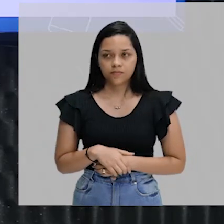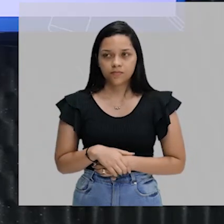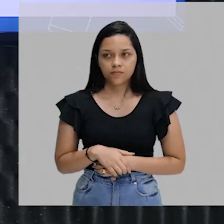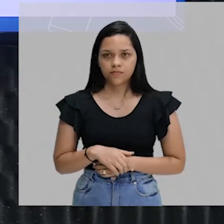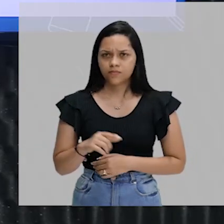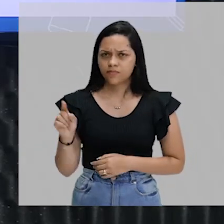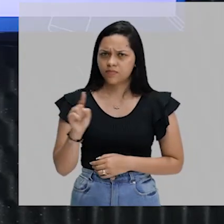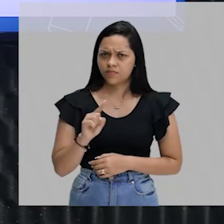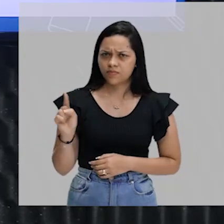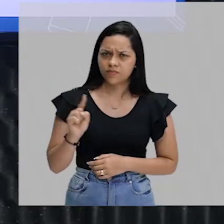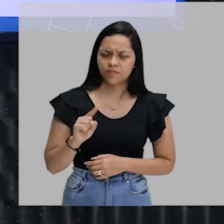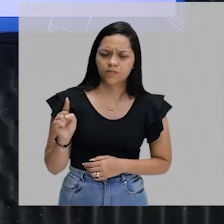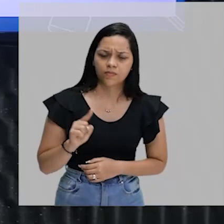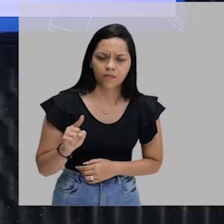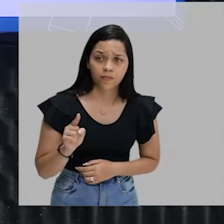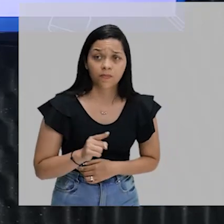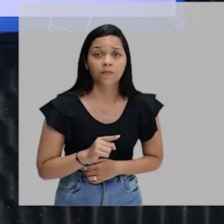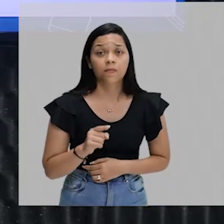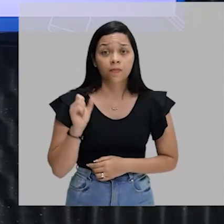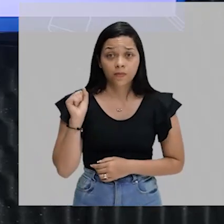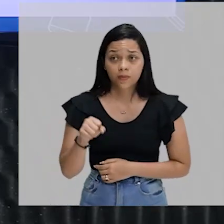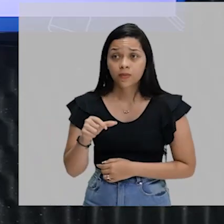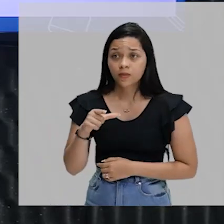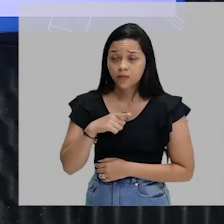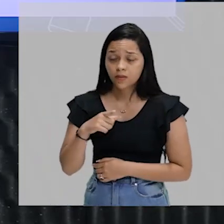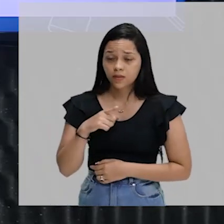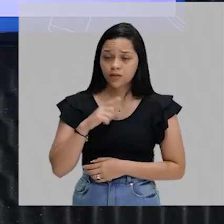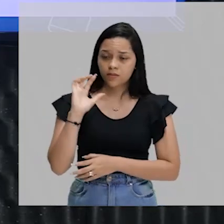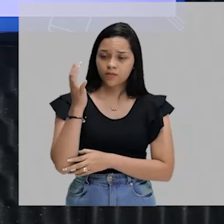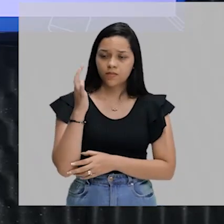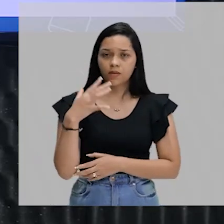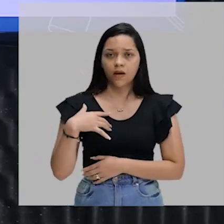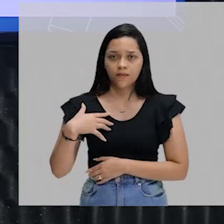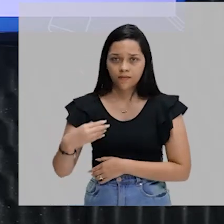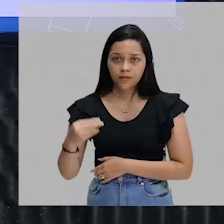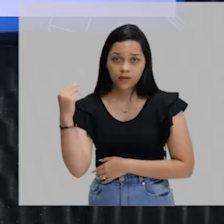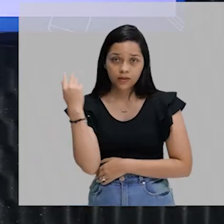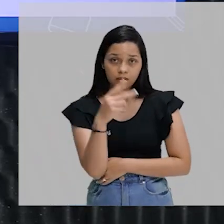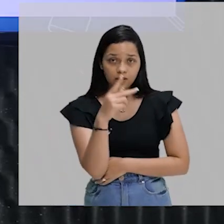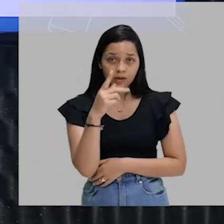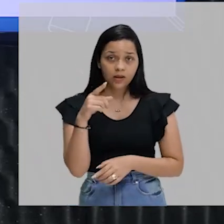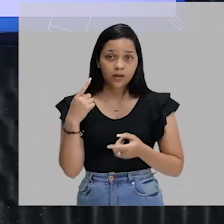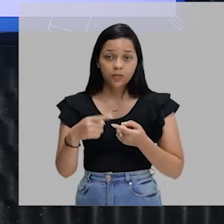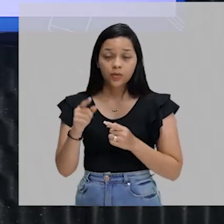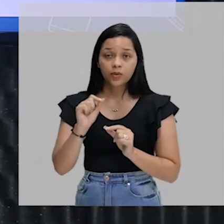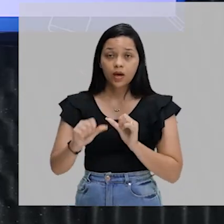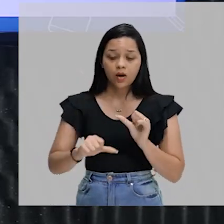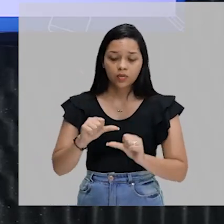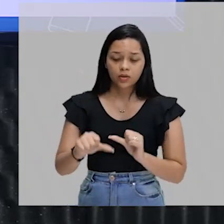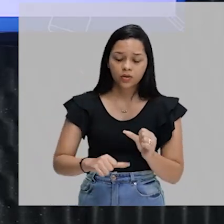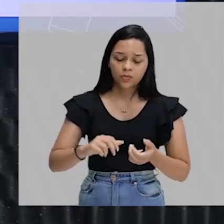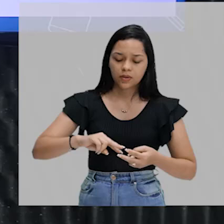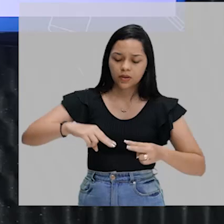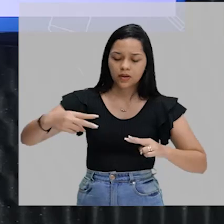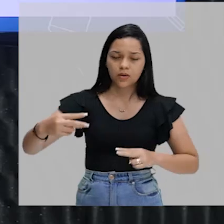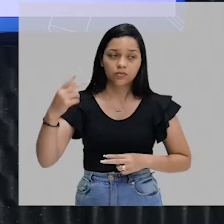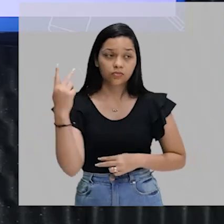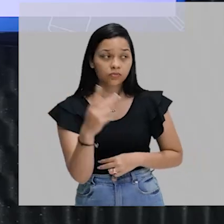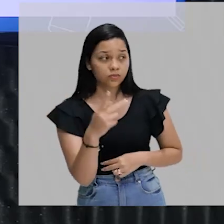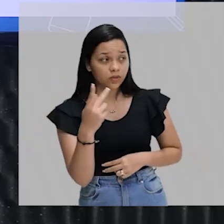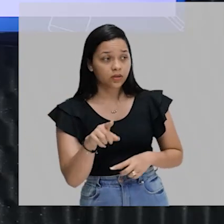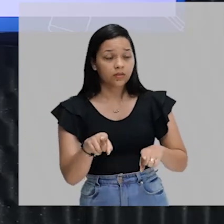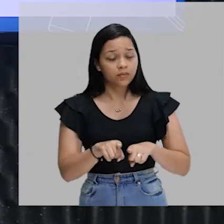Não, pessoal, ela vai passar sim para as plantas filhas essa resistência, porque se eu alterei o material genético,